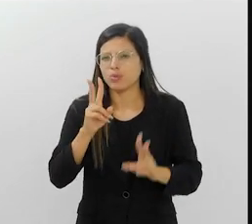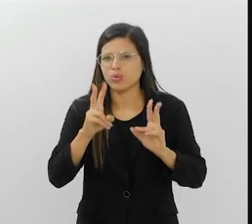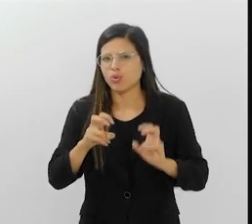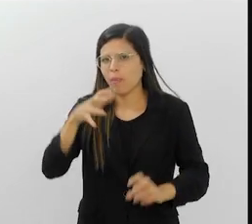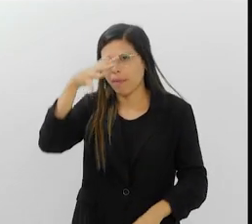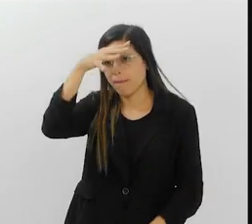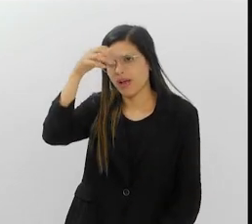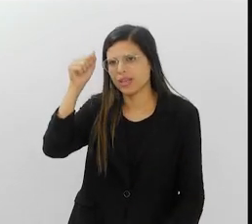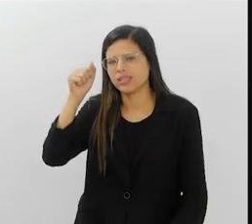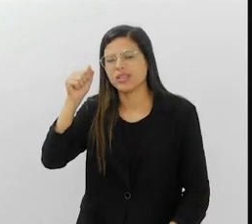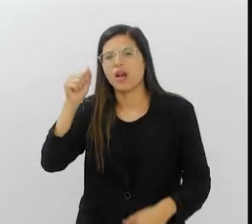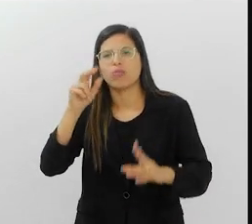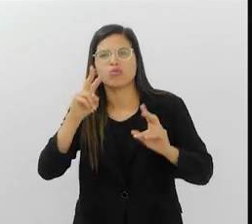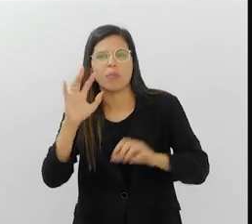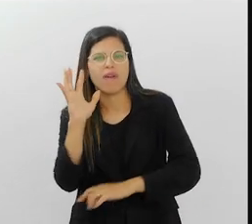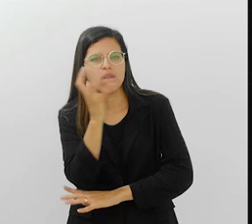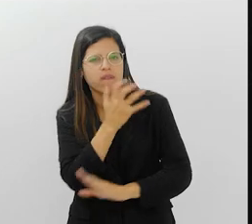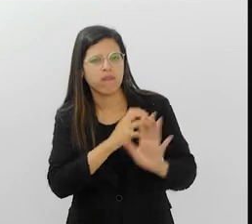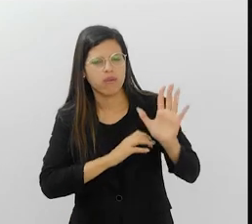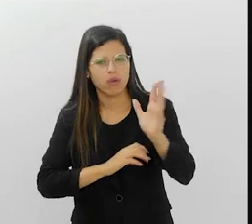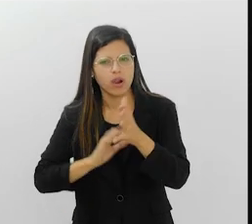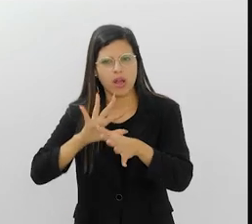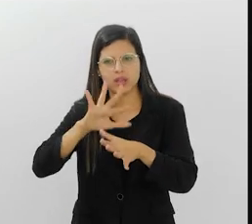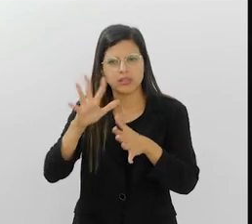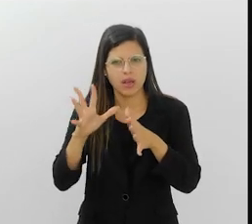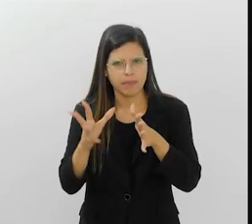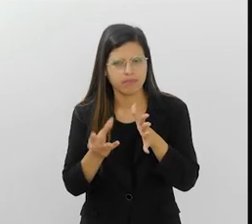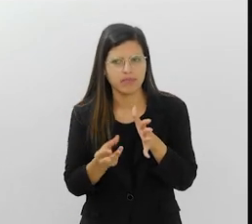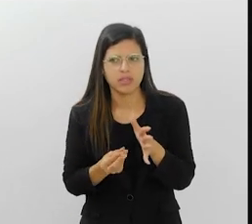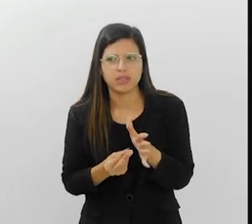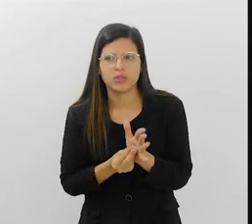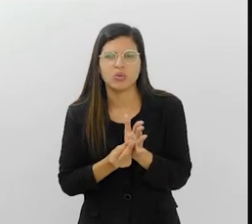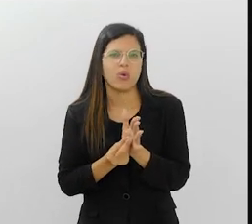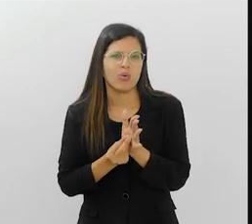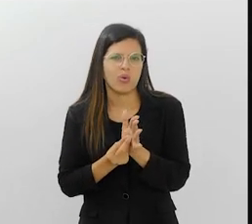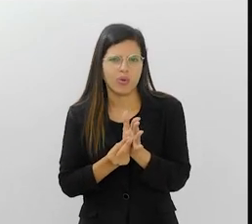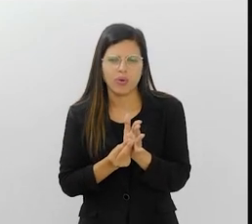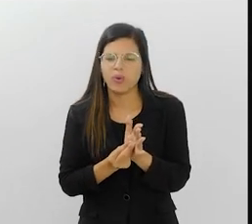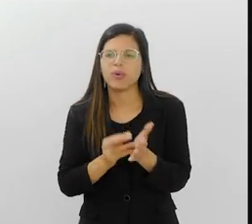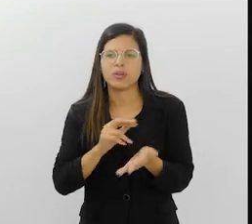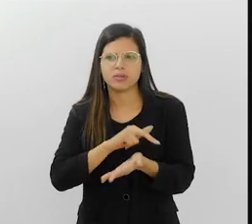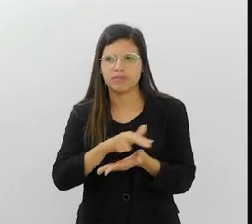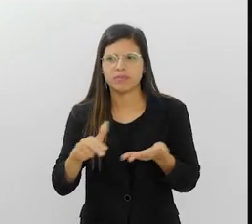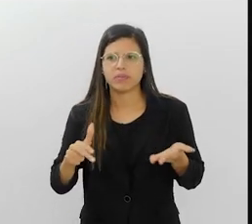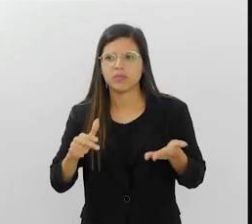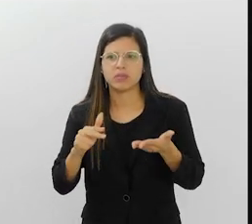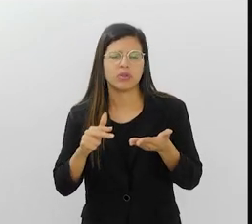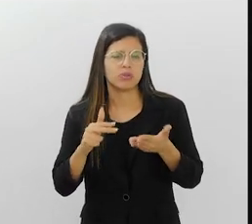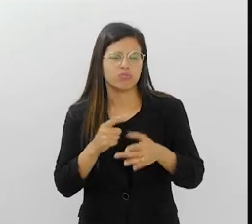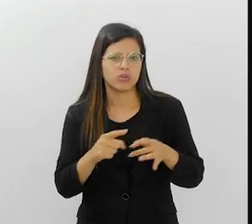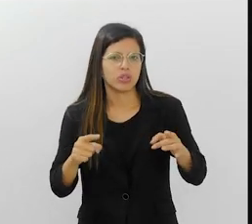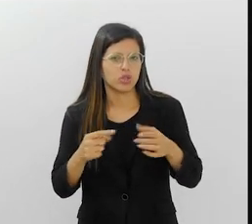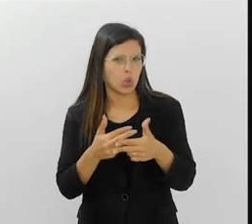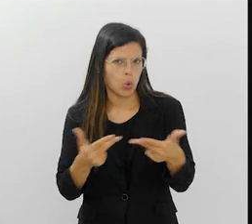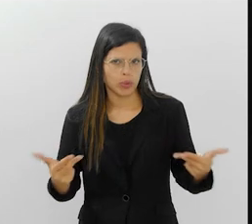Manaus, que falava sobre a floresta, falava sobre o Teatro Amazonas,